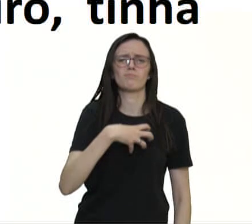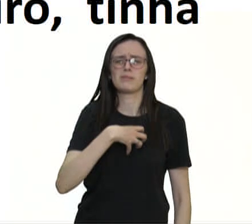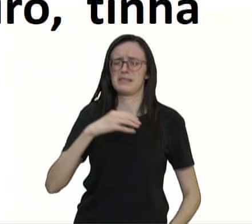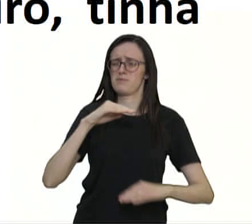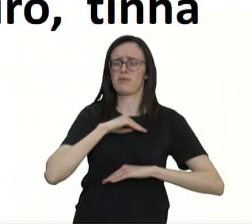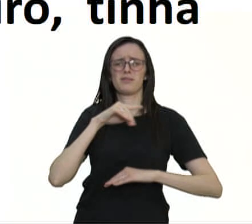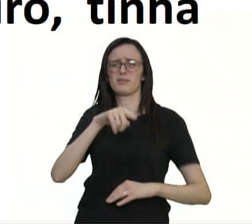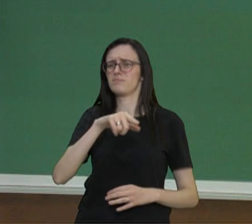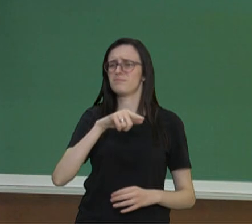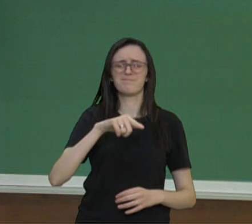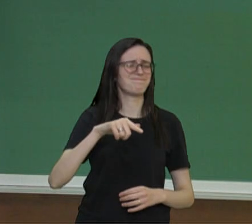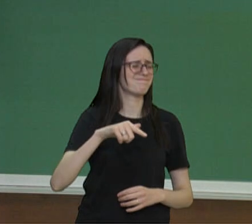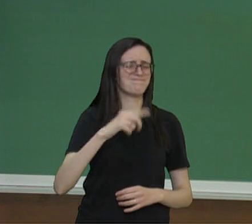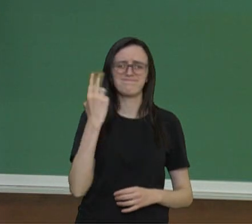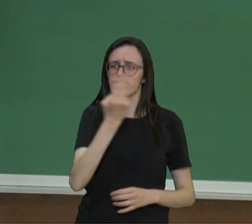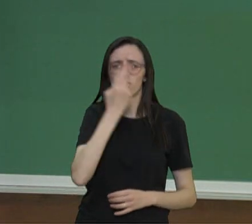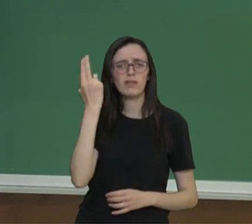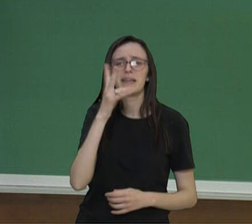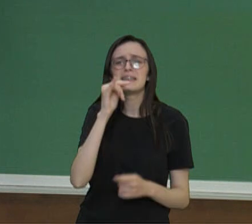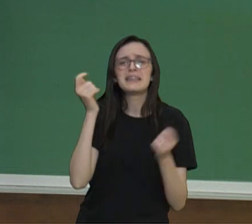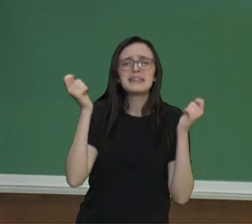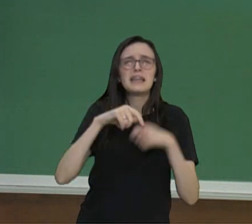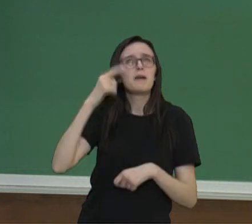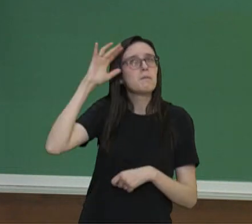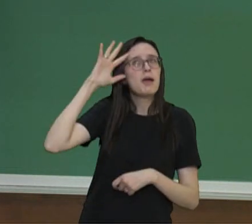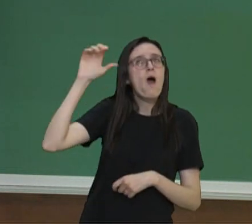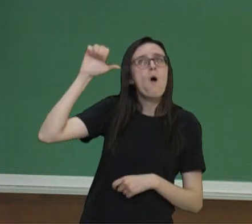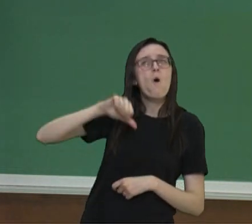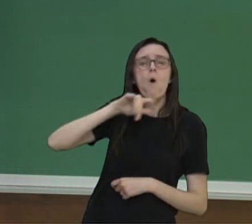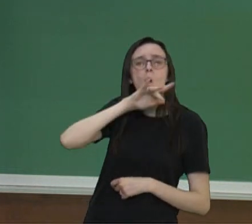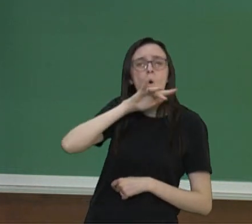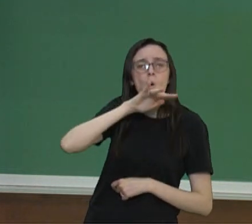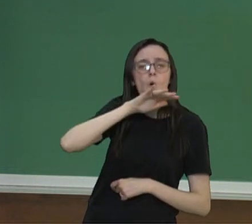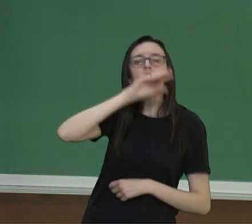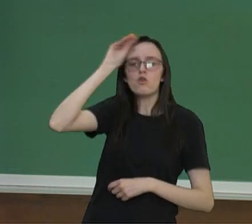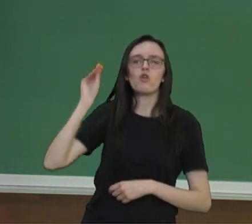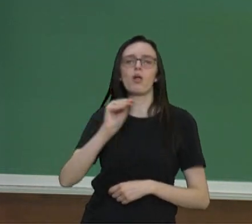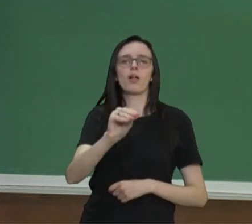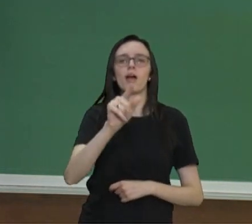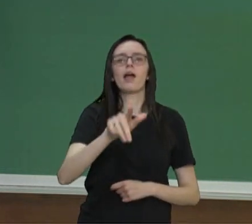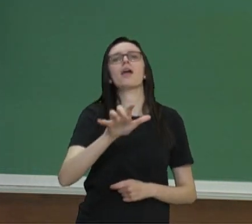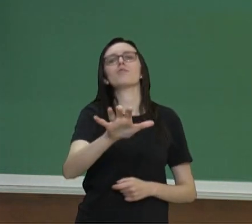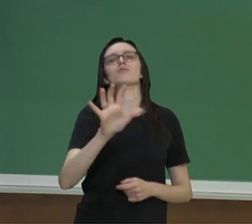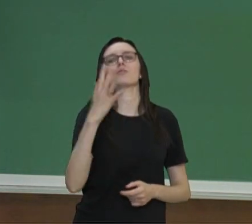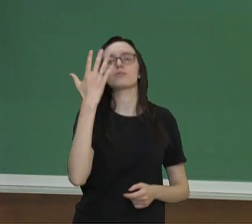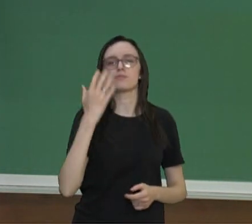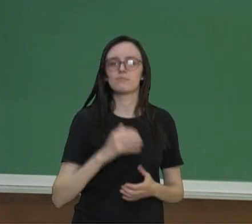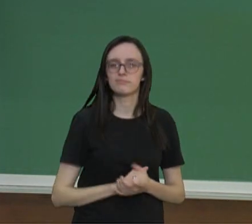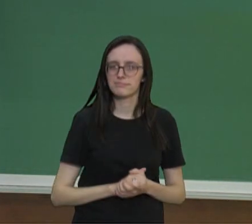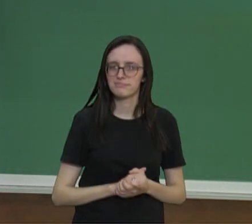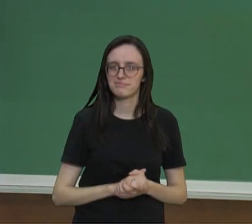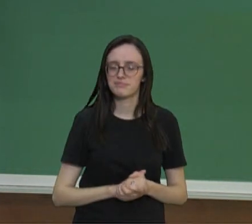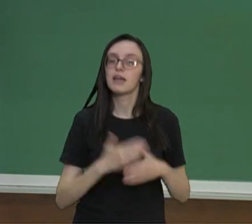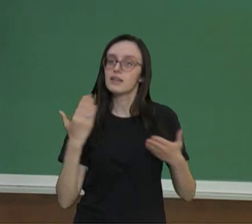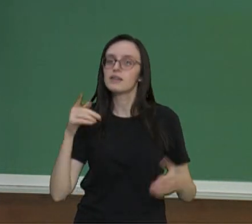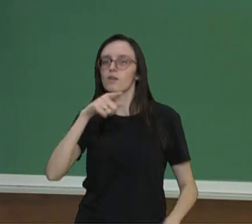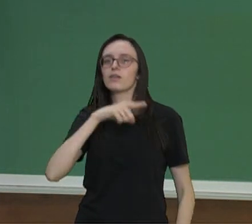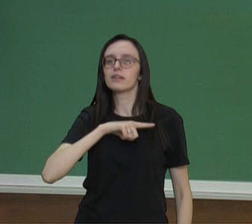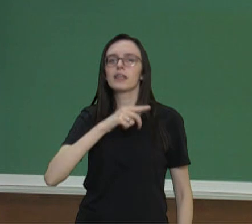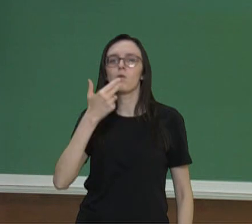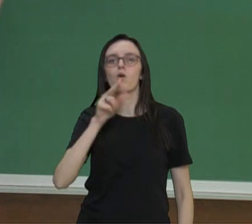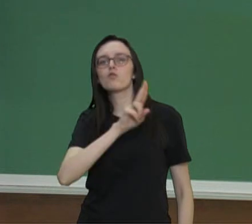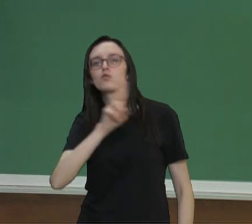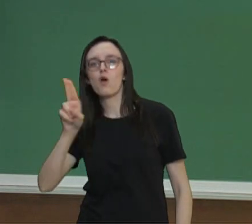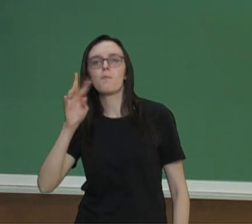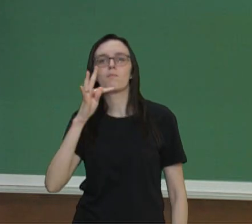condições possíveis. O que você puder colocar de pior num transporte era o navio negreiro. Por isso ele ganha esse até